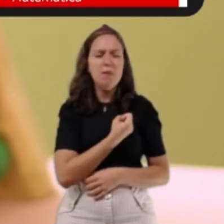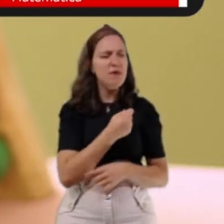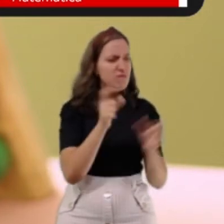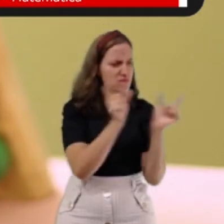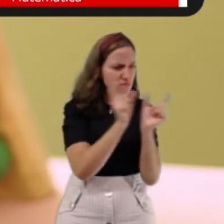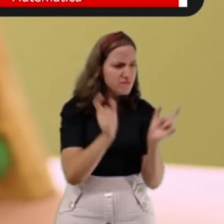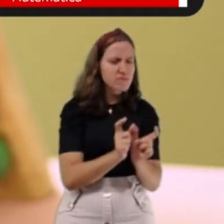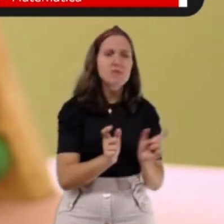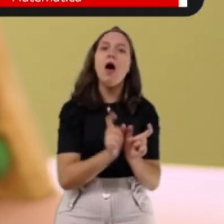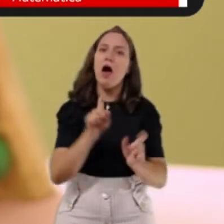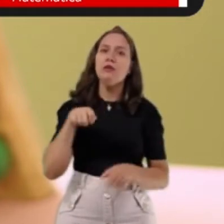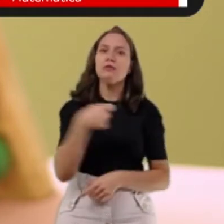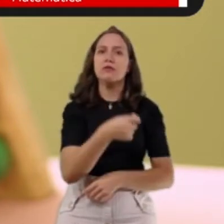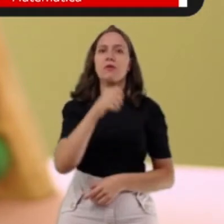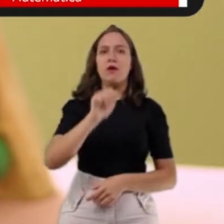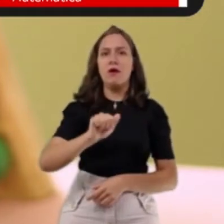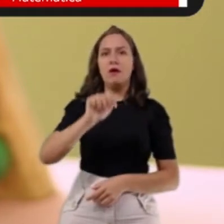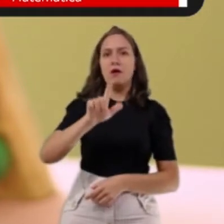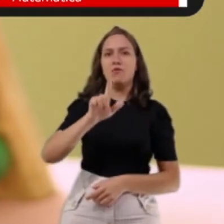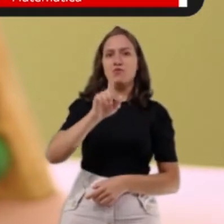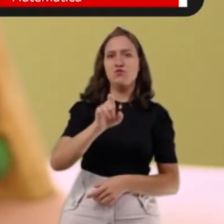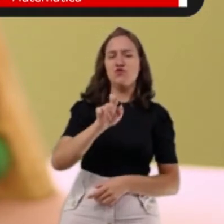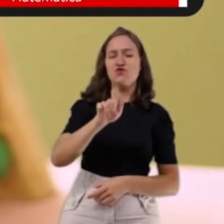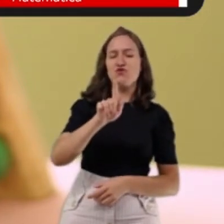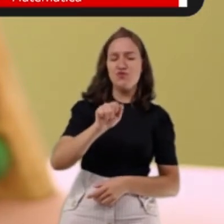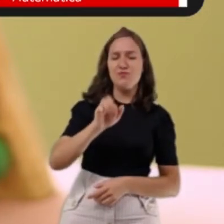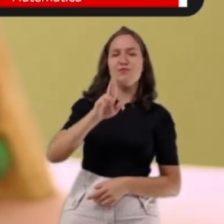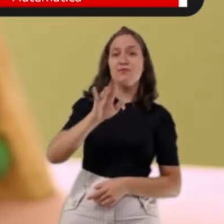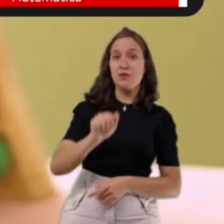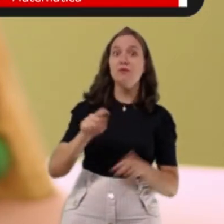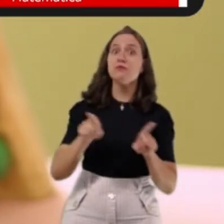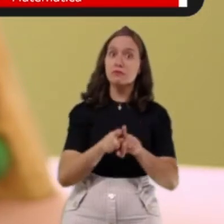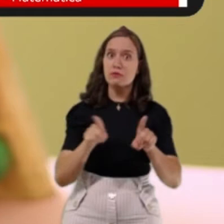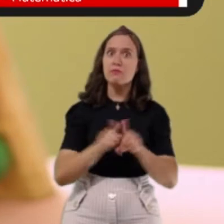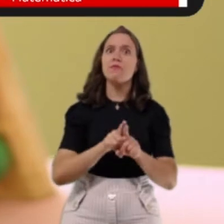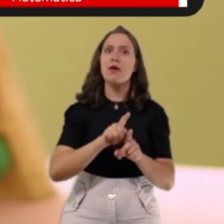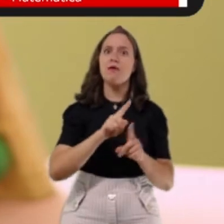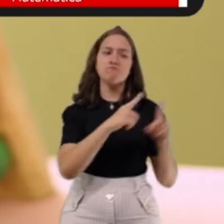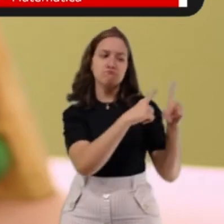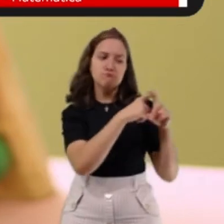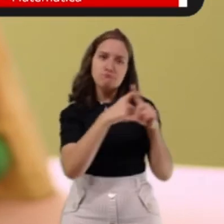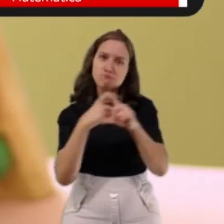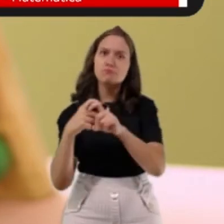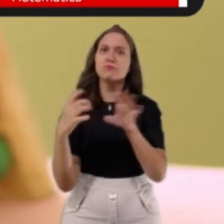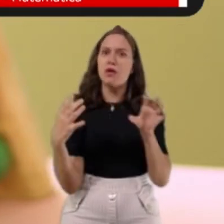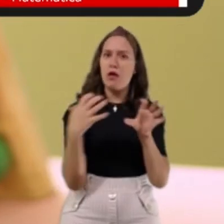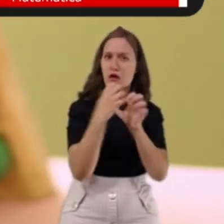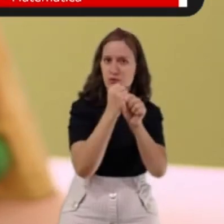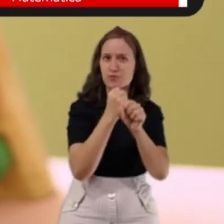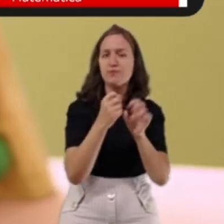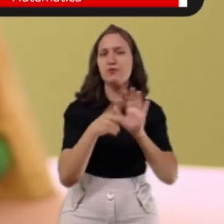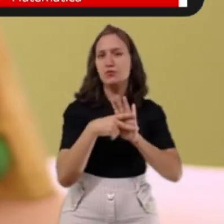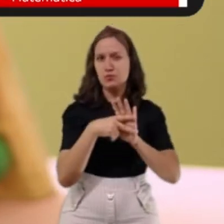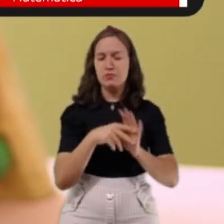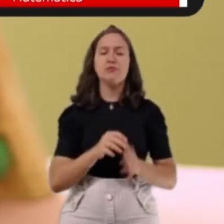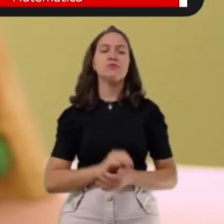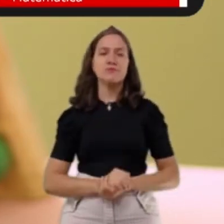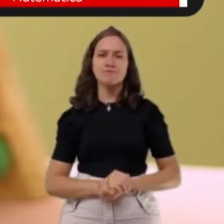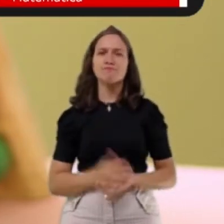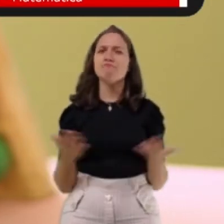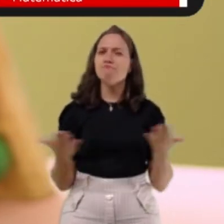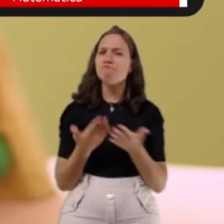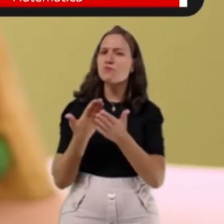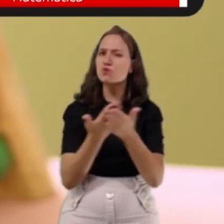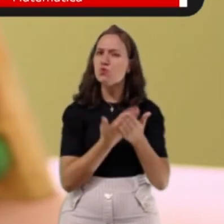de álgebra e sobretudo nós estamos falando em termos algébricos Vamos estudar um pouquinho então